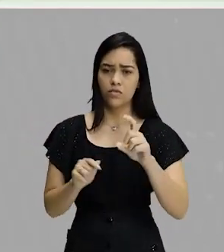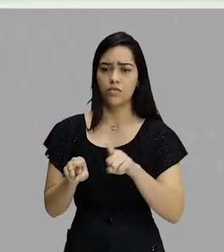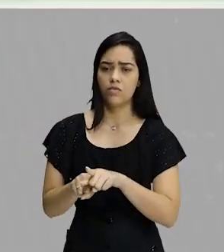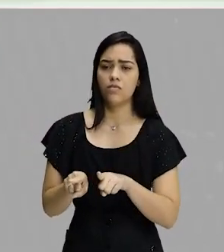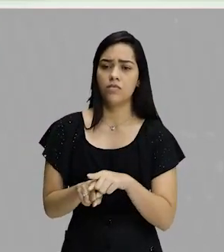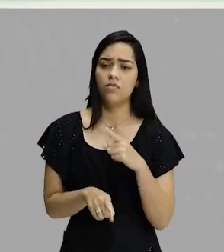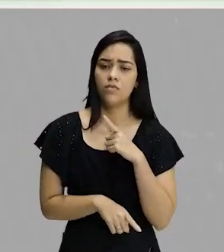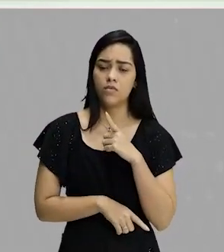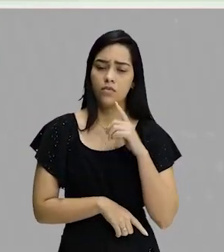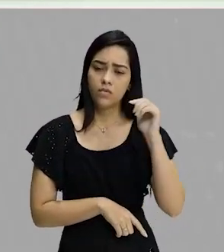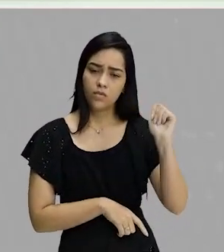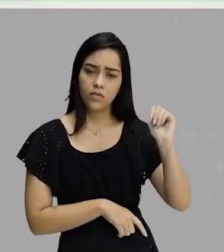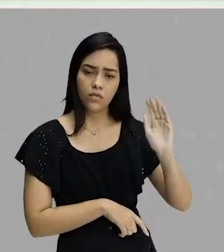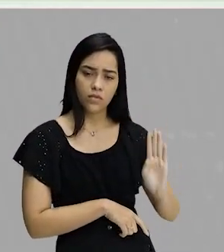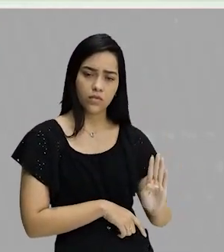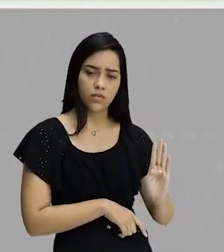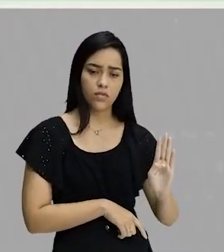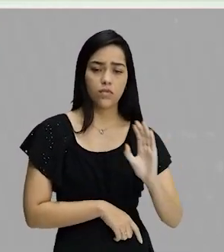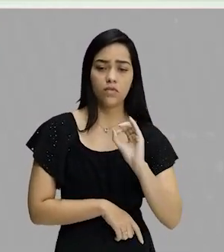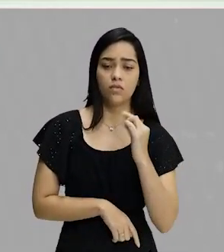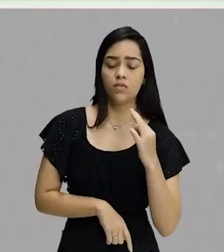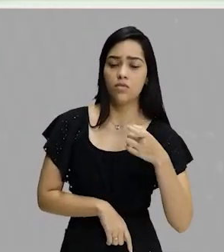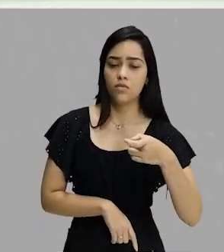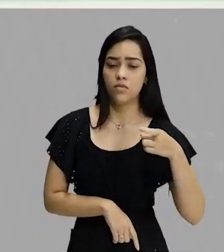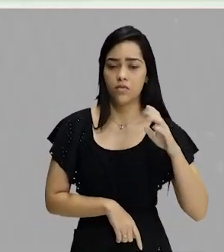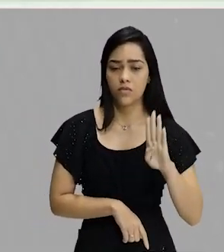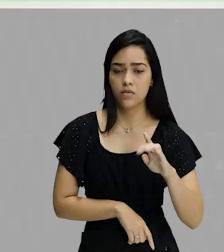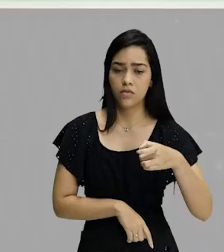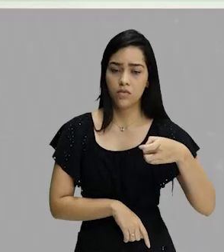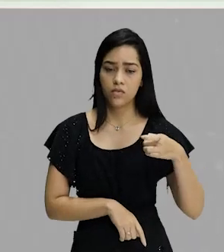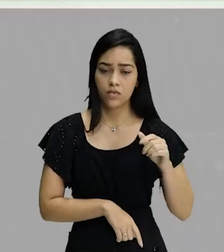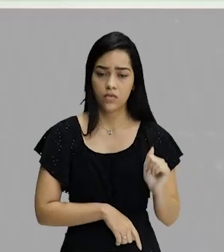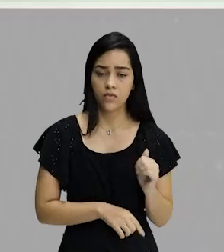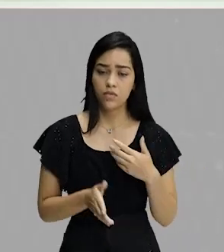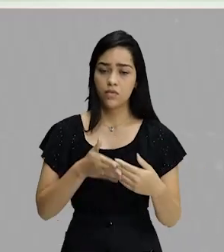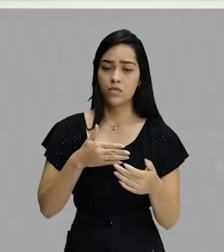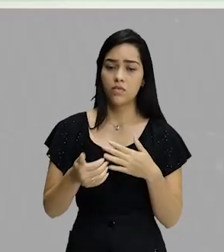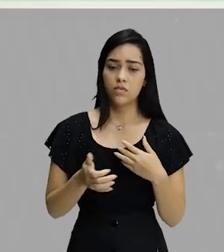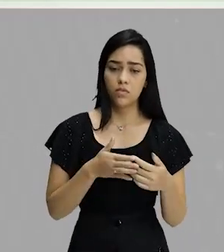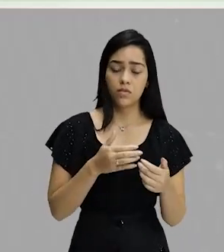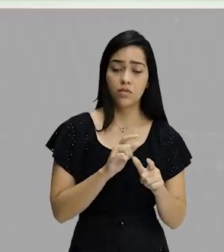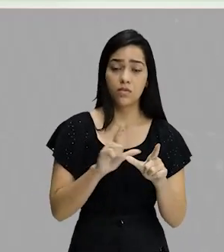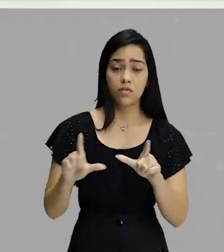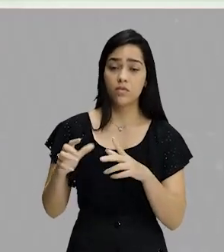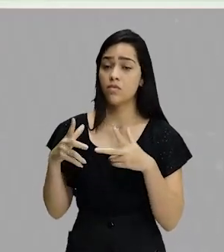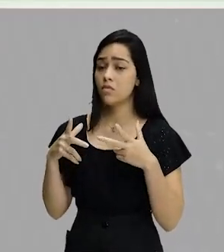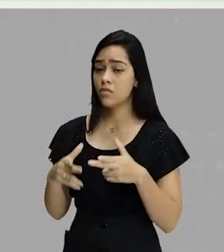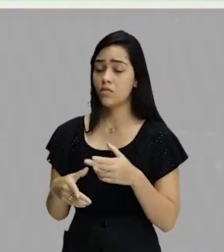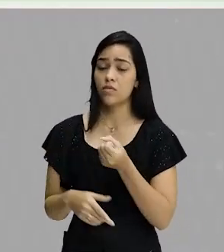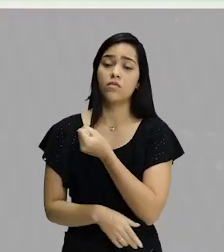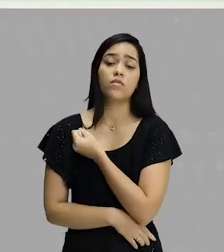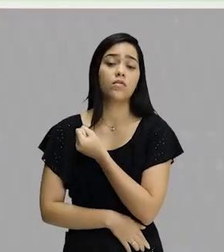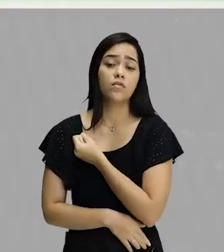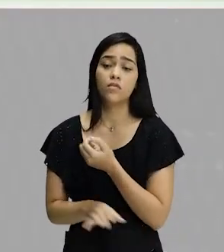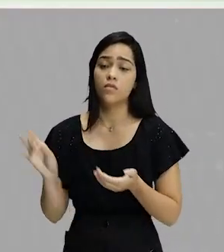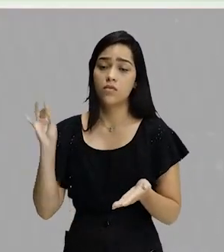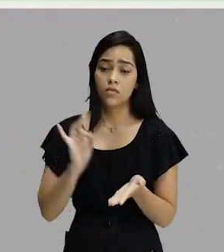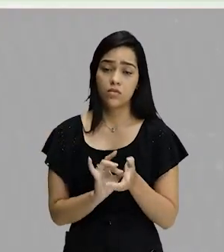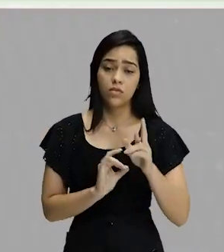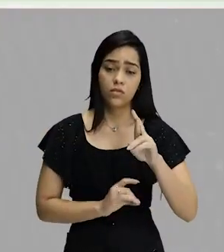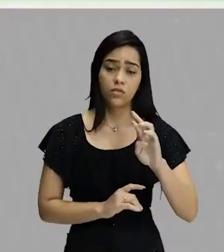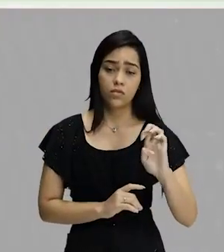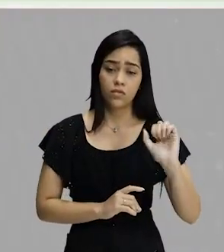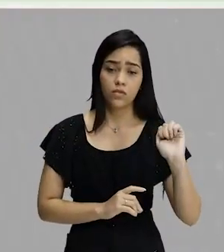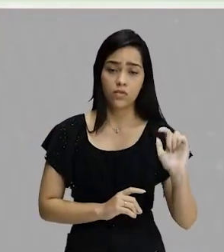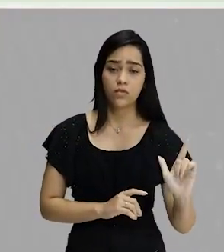ya menos o yb, ou xb menos o xa, ou qualquer essa conta aqui, vai dar um número real. Tá? Vai dar um